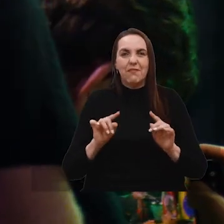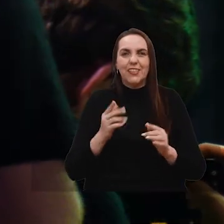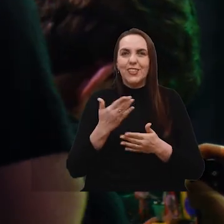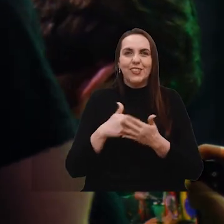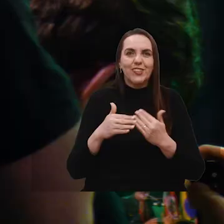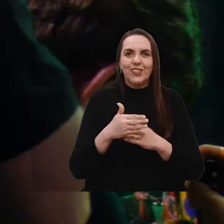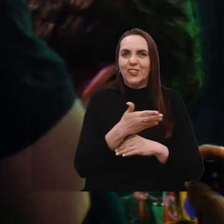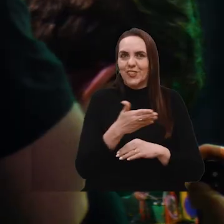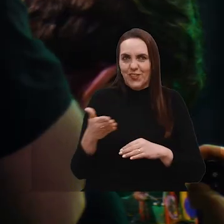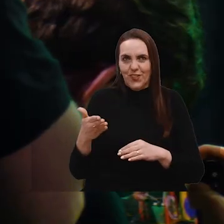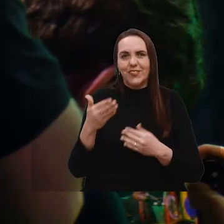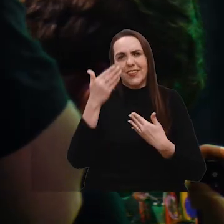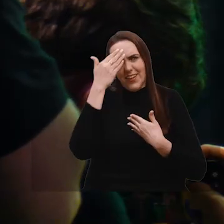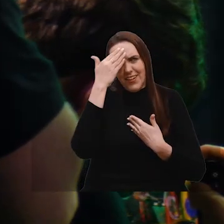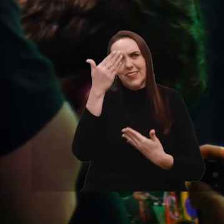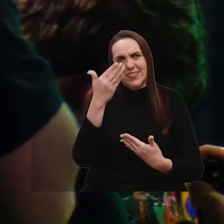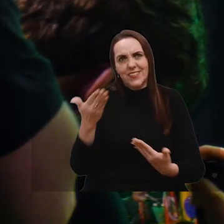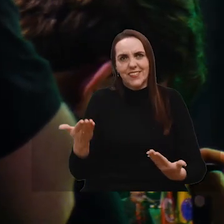nomes, mas todo mundo está